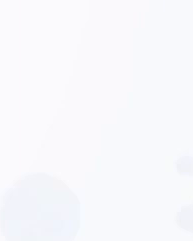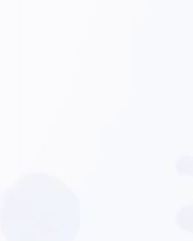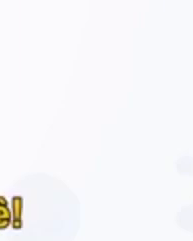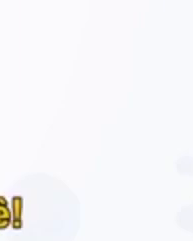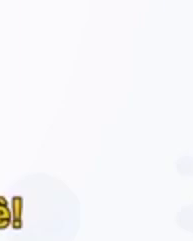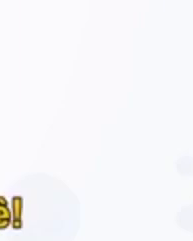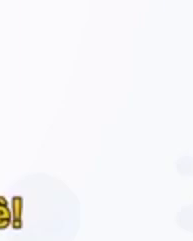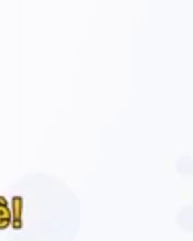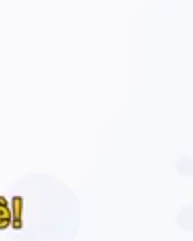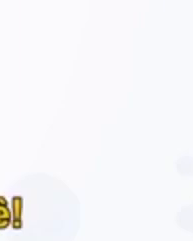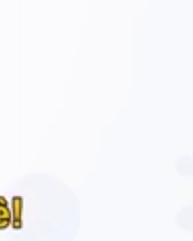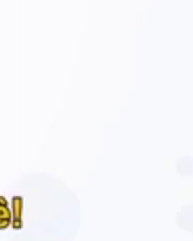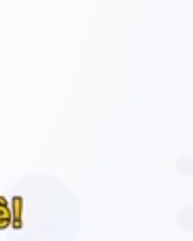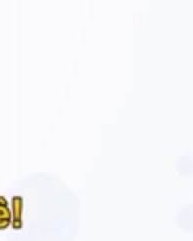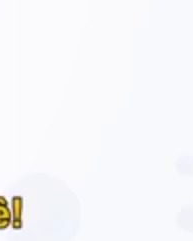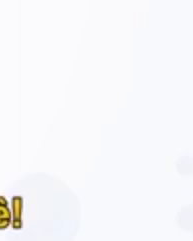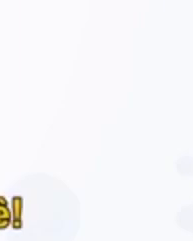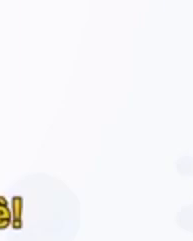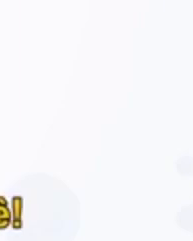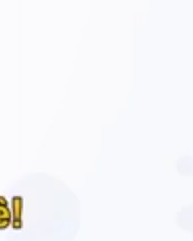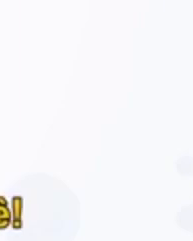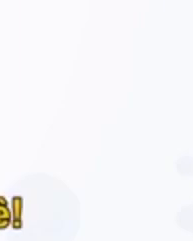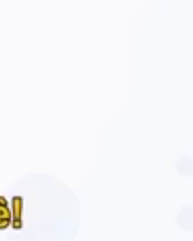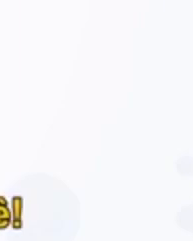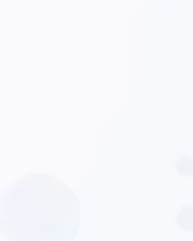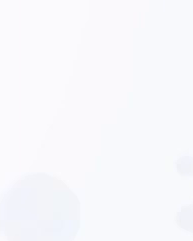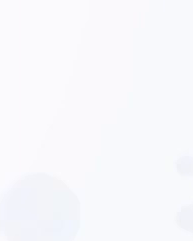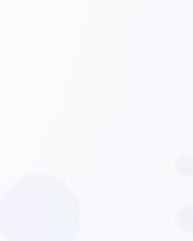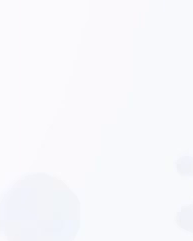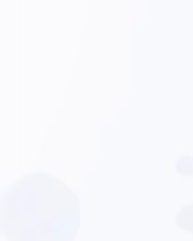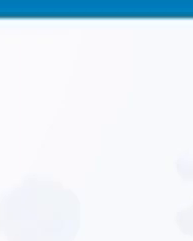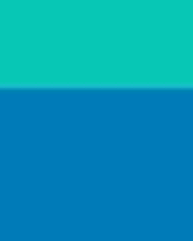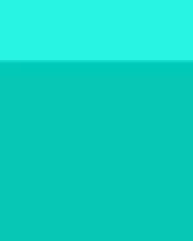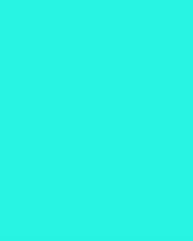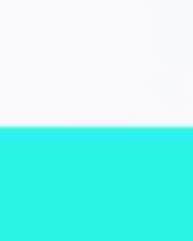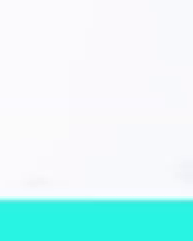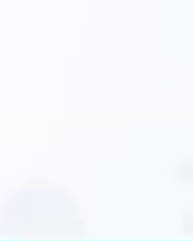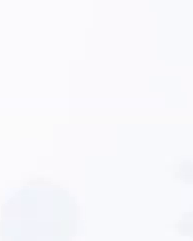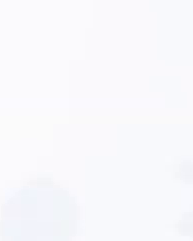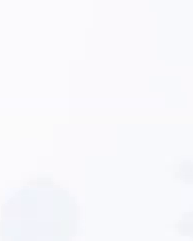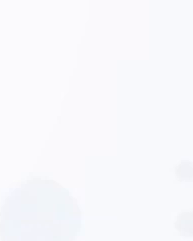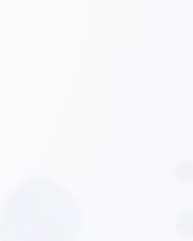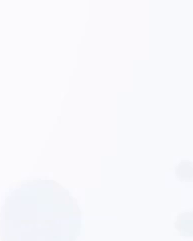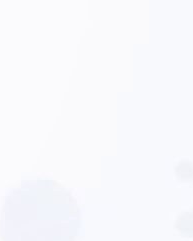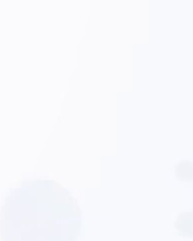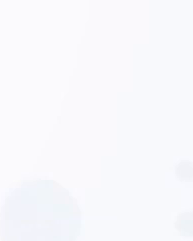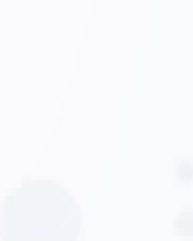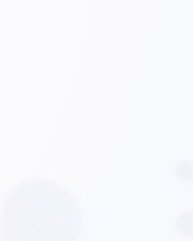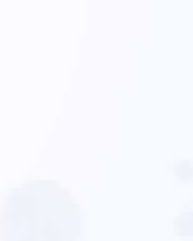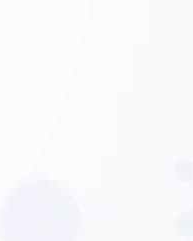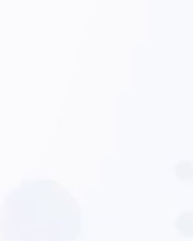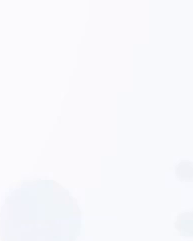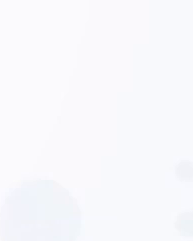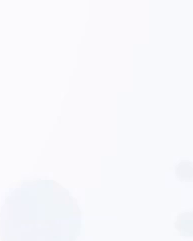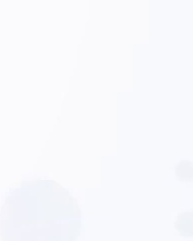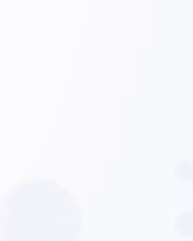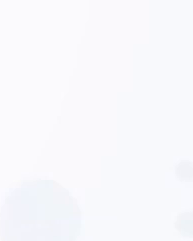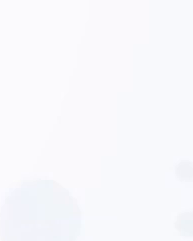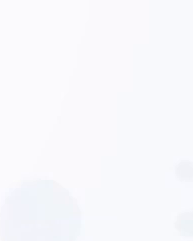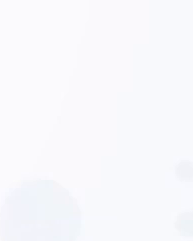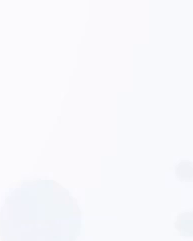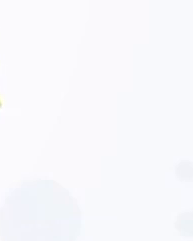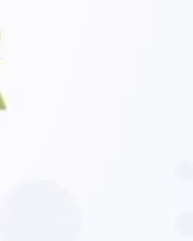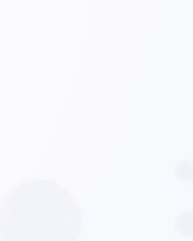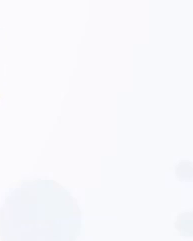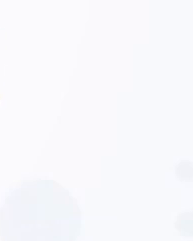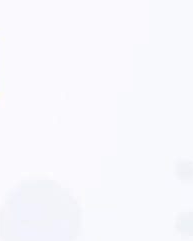mesmo. Eu ajudo a Prefeitura de Muriaé a cuidar de você. Se estiver sentindo sintomas da Covid-19 causada pelo